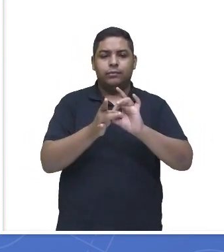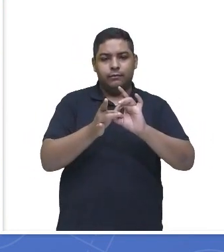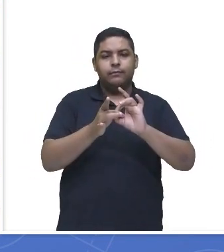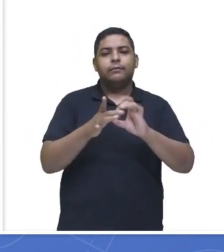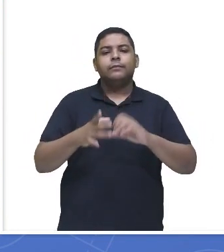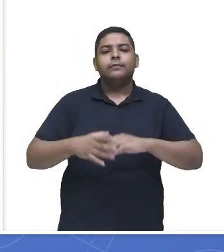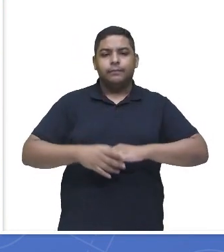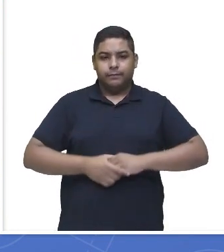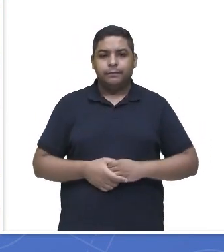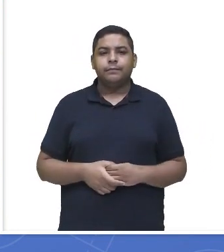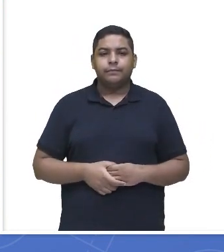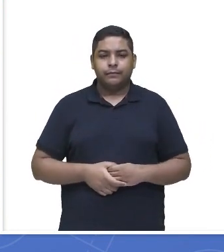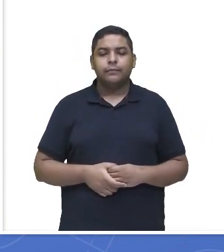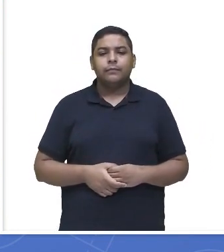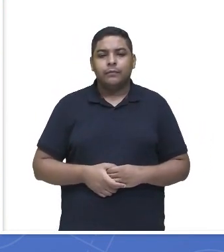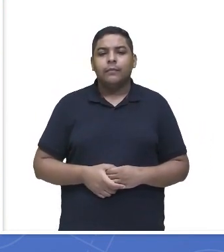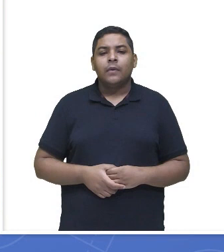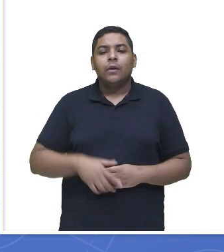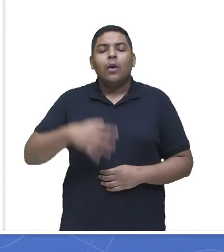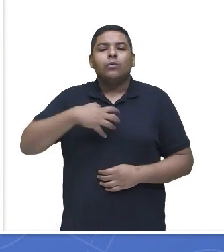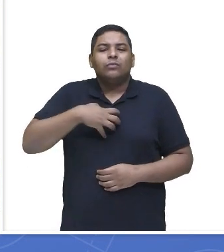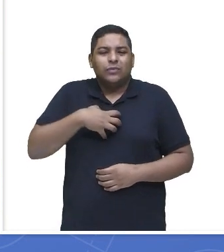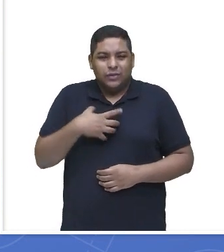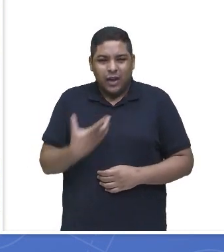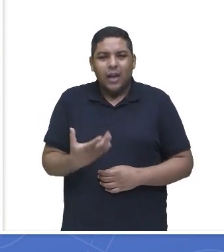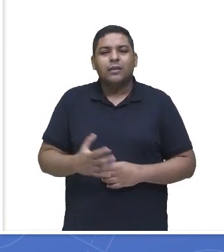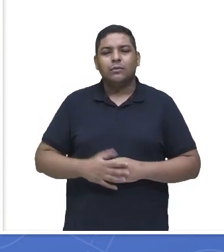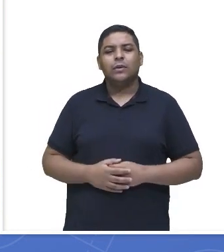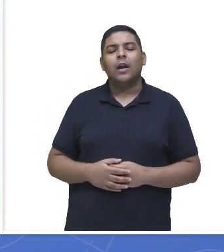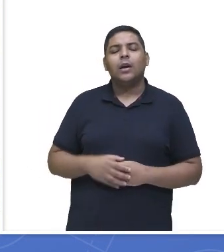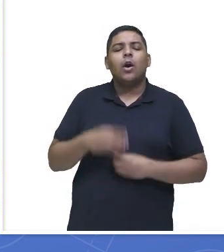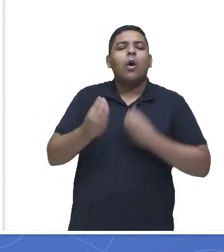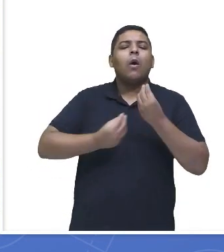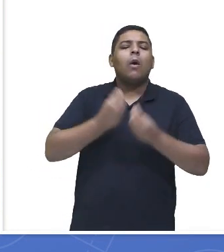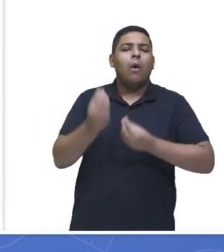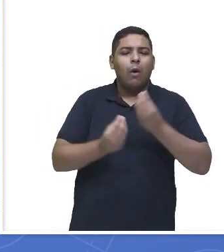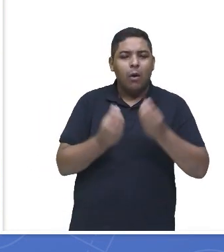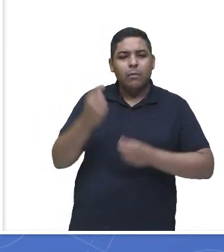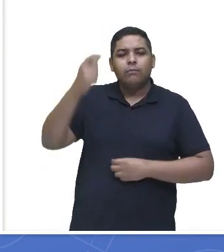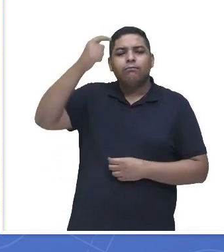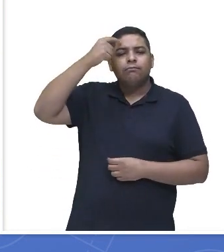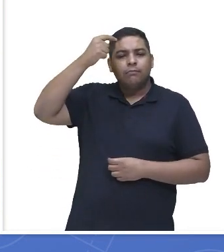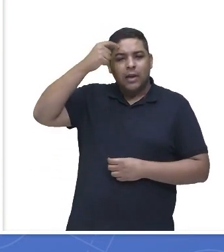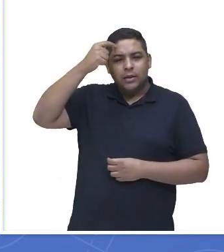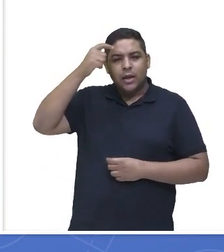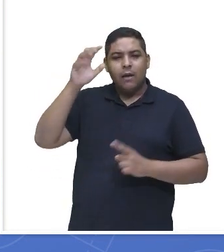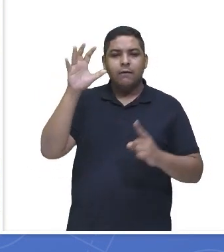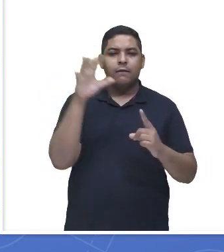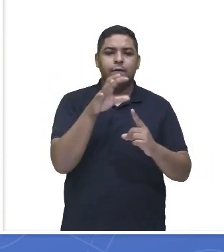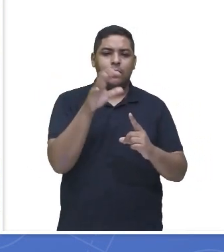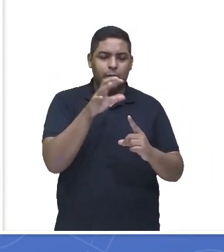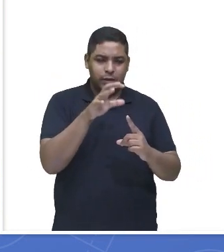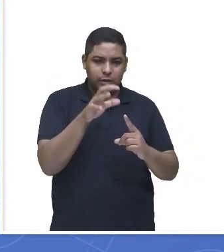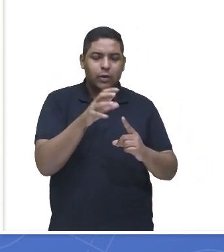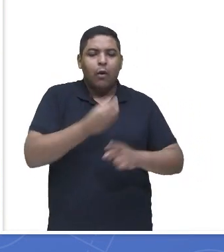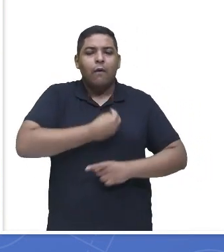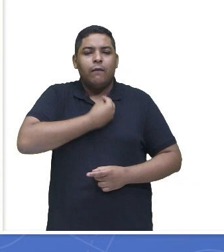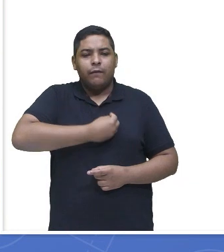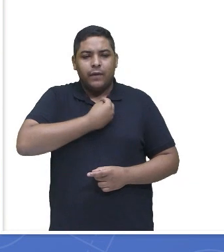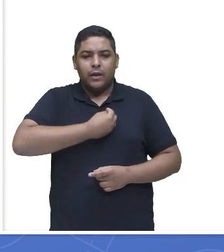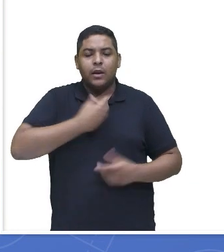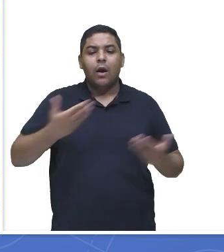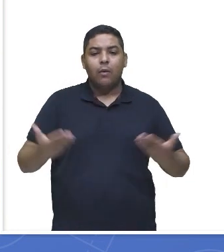Portanto, o modo pelo qual essa forma de pensar influenciou a realidade é o que nós chamamos de pensamento